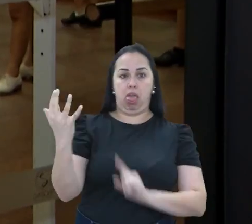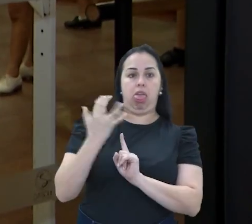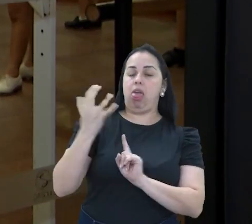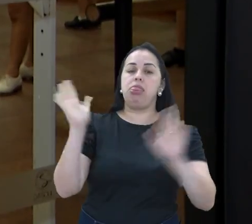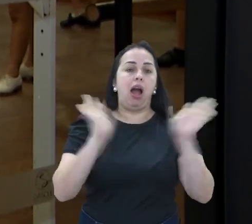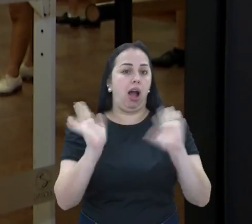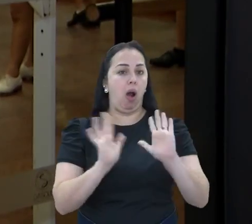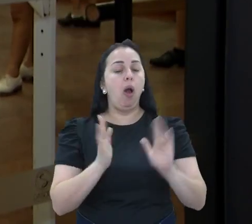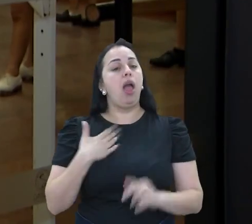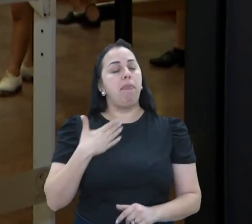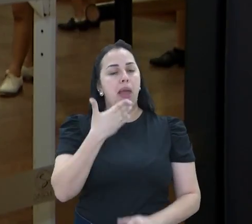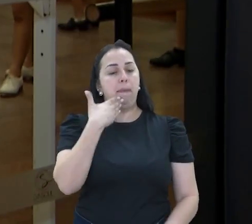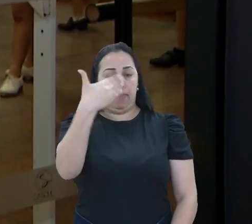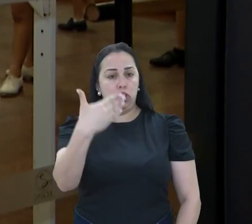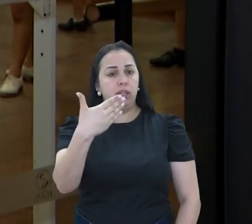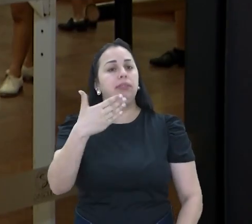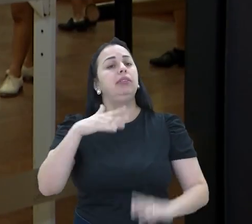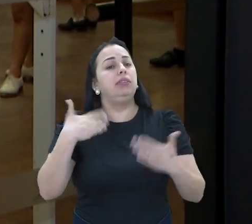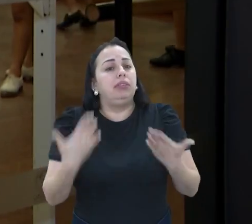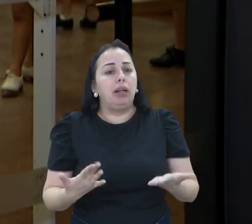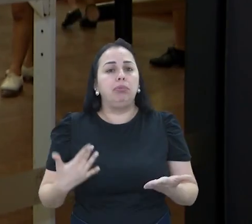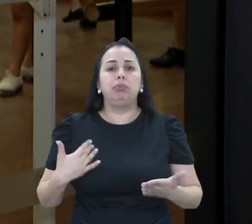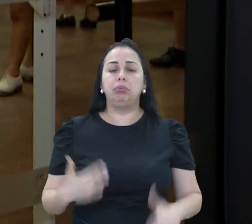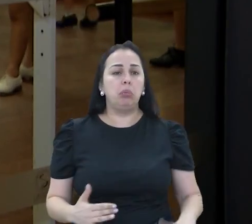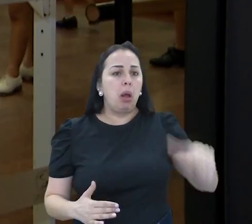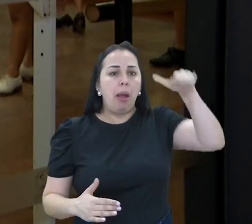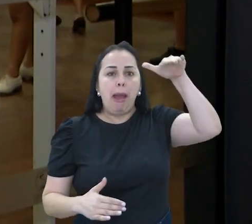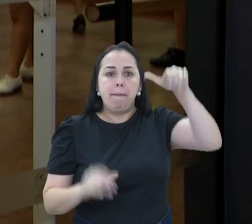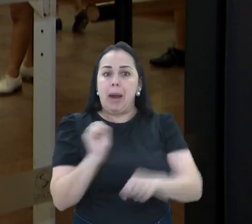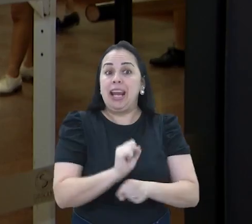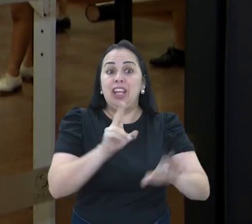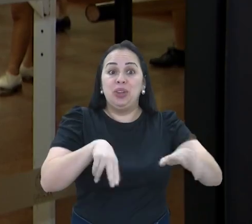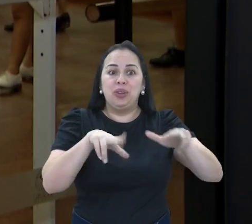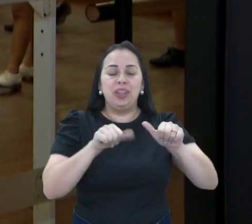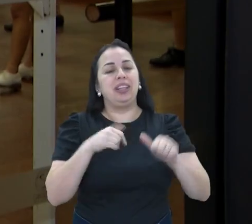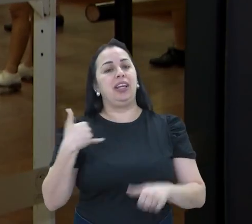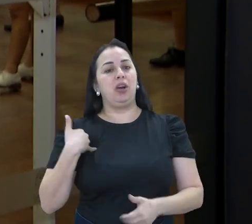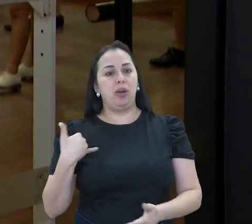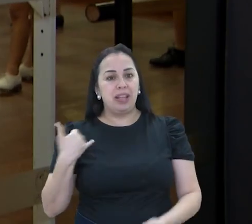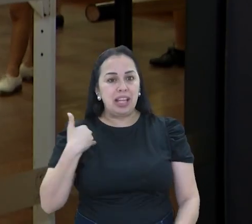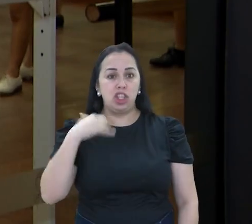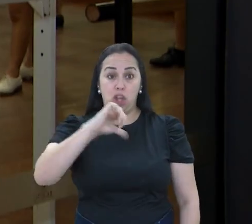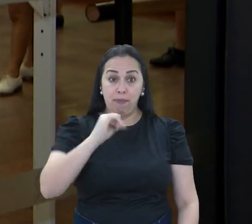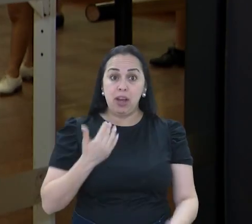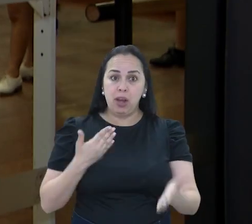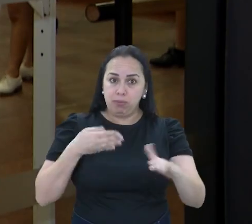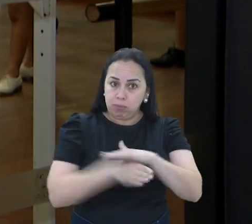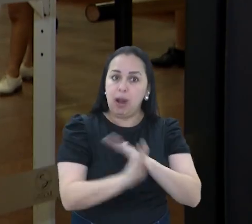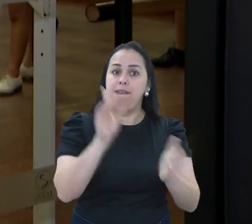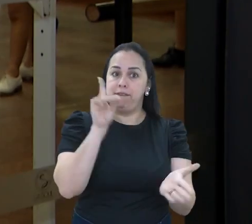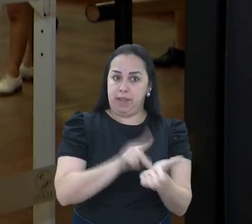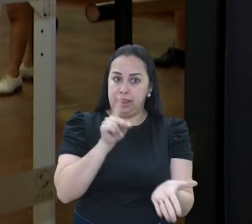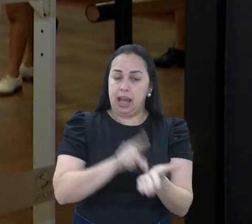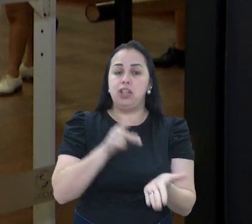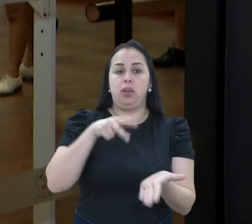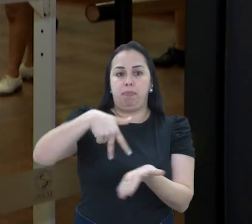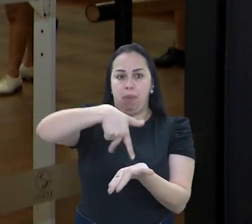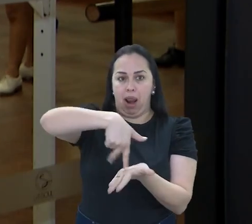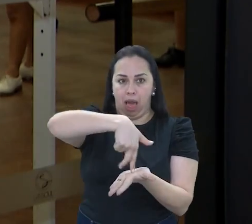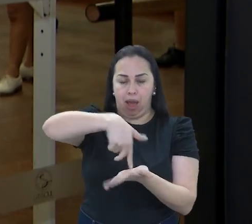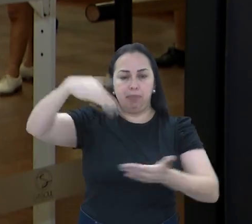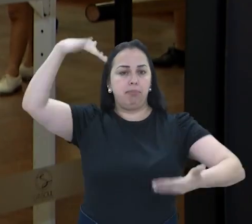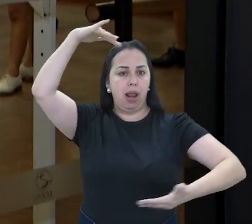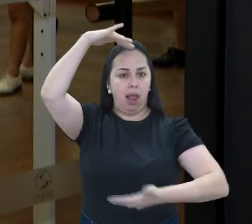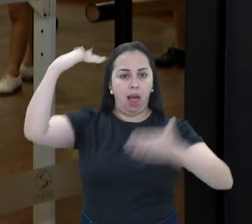ela que me colocou, né? E aí, desde então, eu nunca mais parei. Então, com 9 anos, eu entrei mesmo para fazer balé, eu comecei